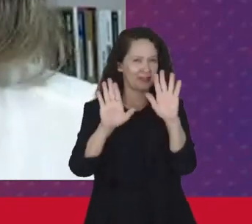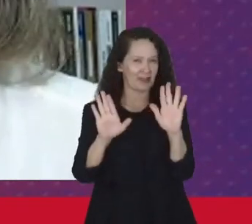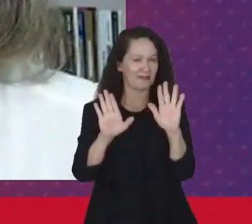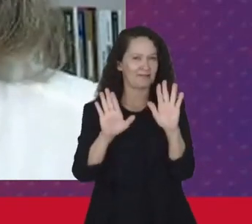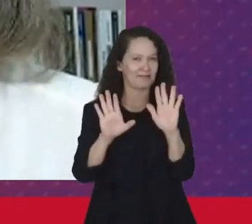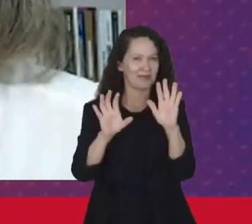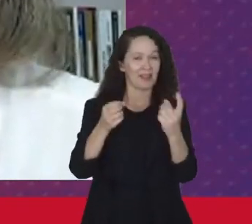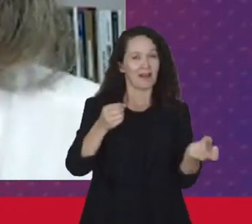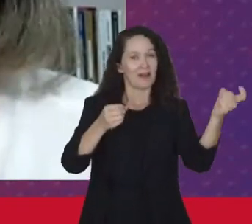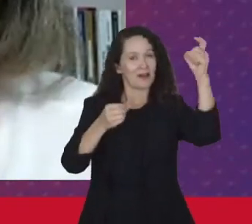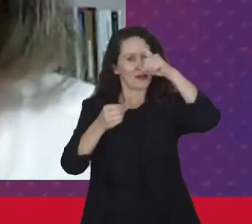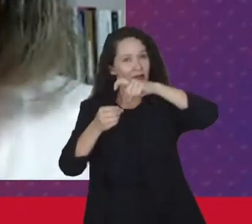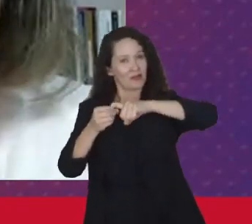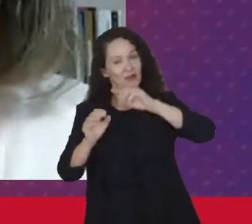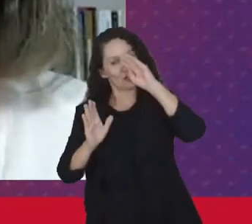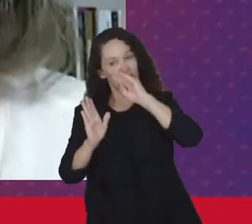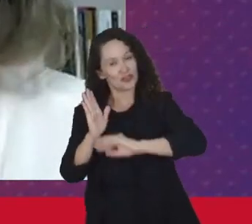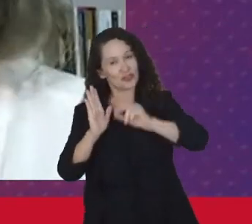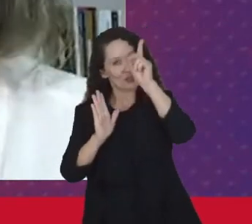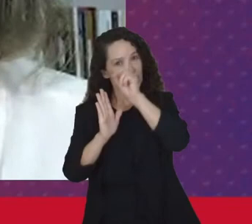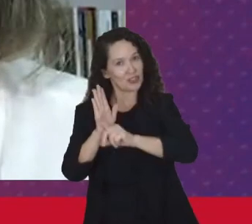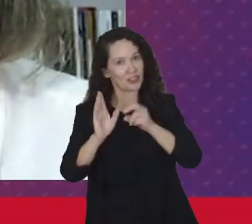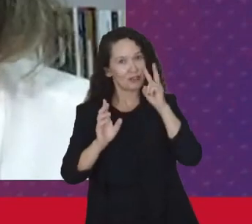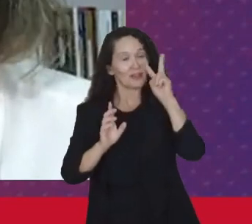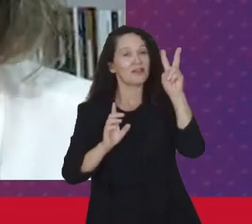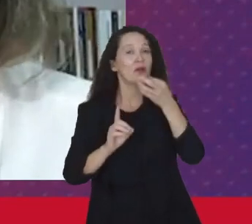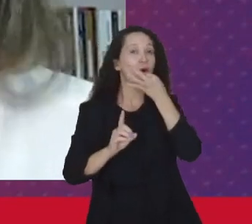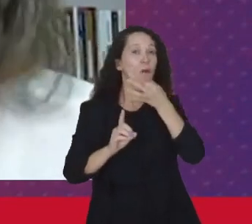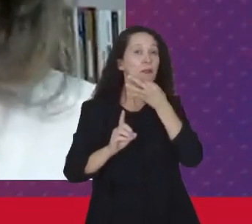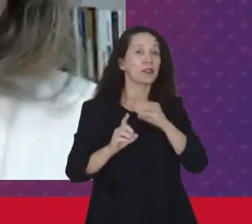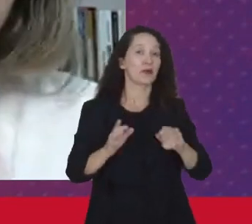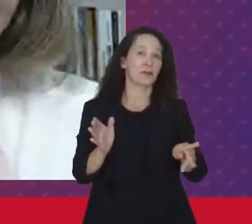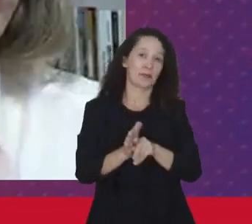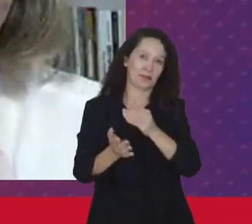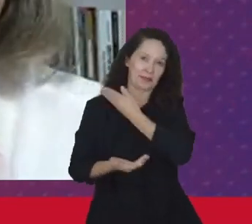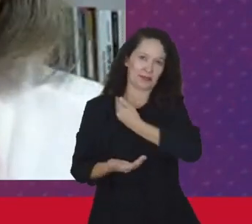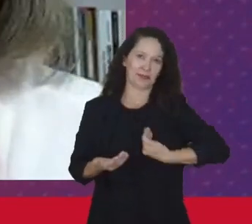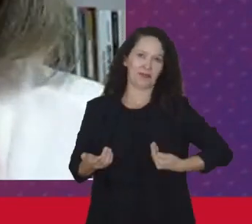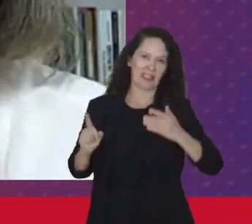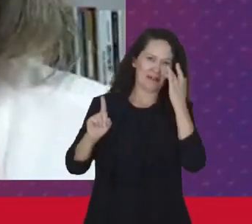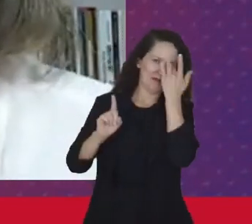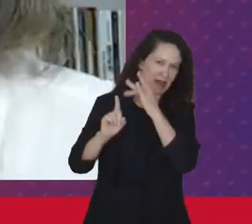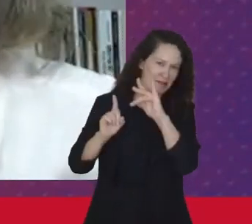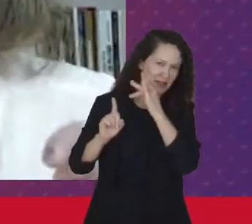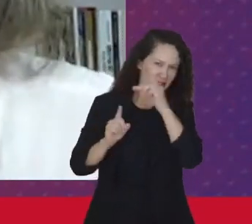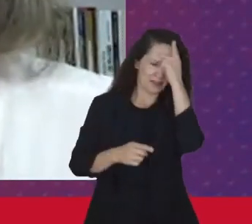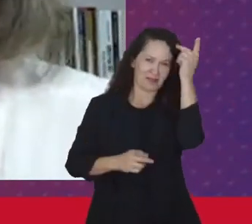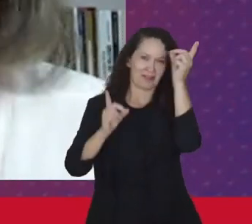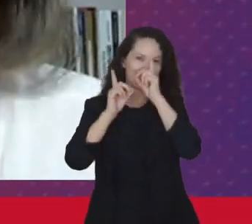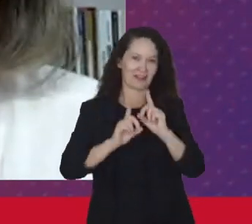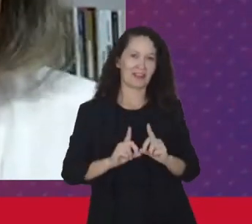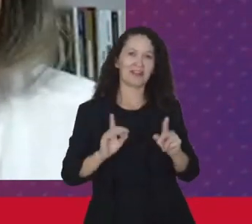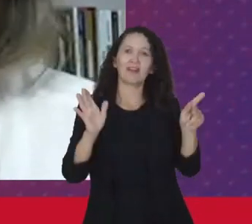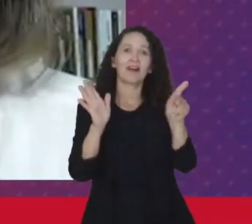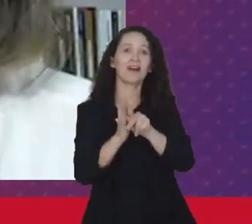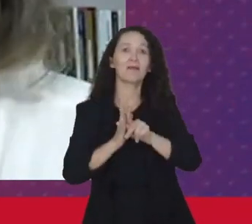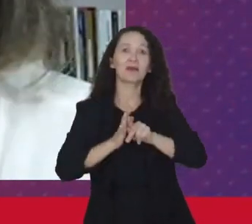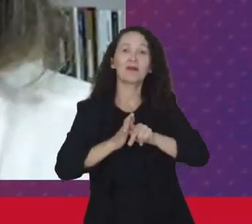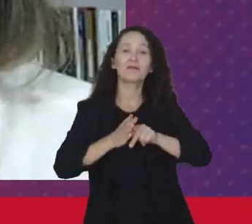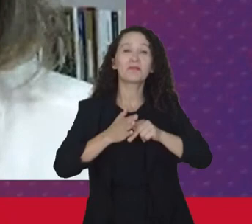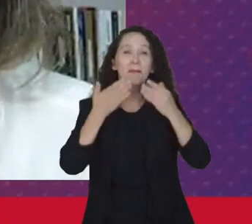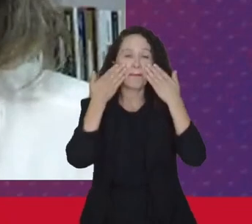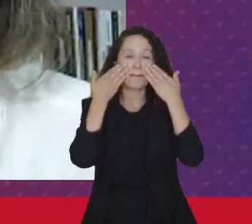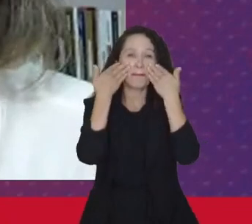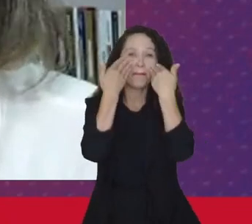retrocesso, da visão capacitista que o atual governo tem em relação às pessoas com deficiência, é a própria manifestação